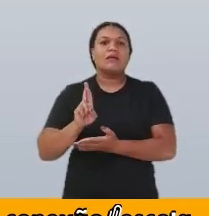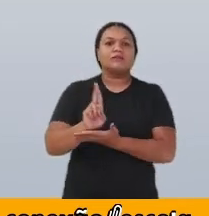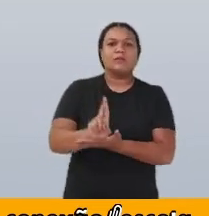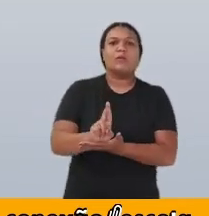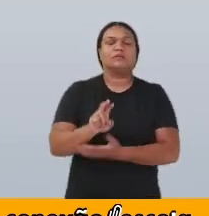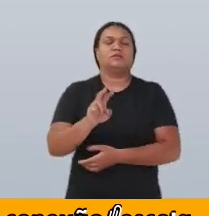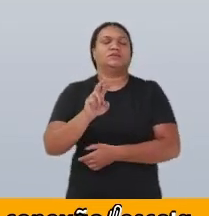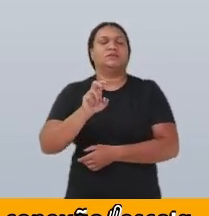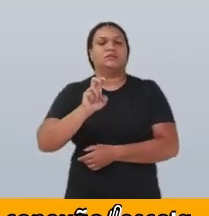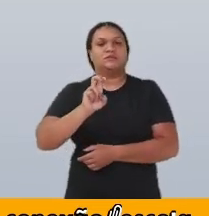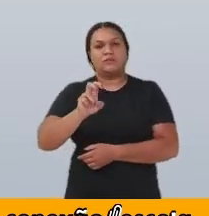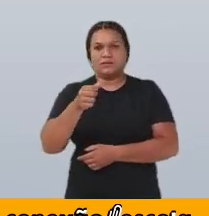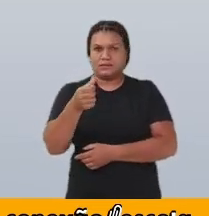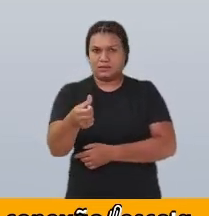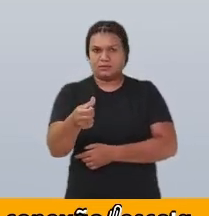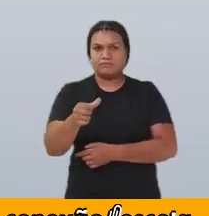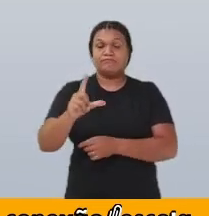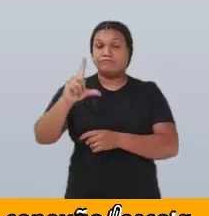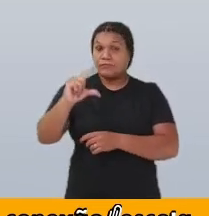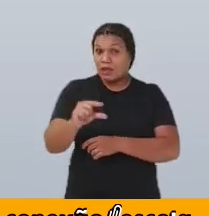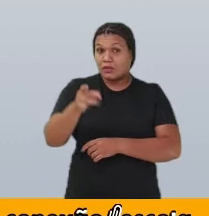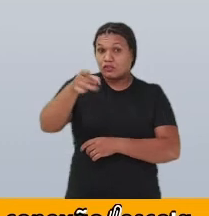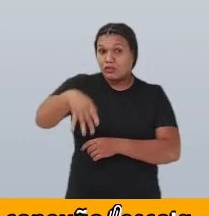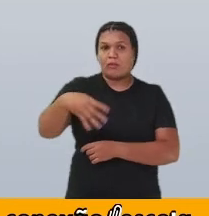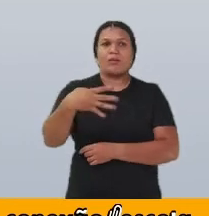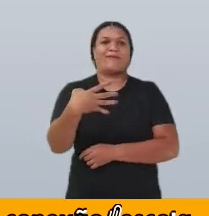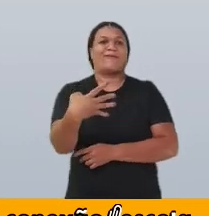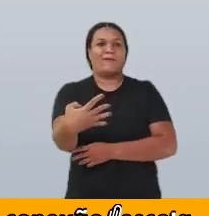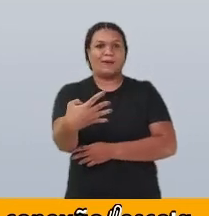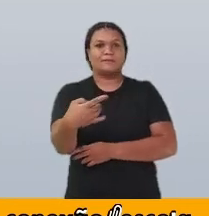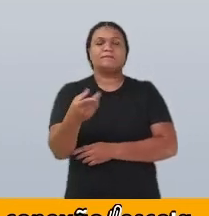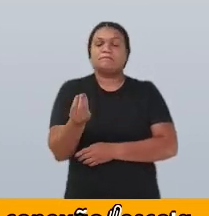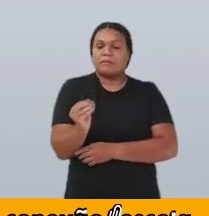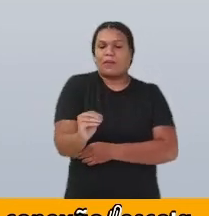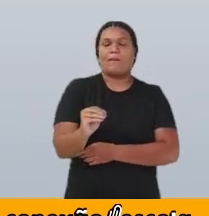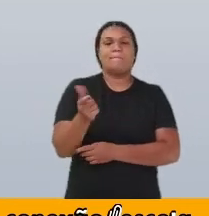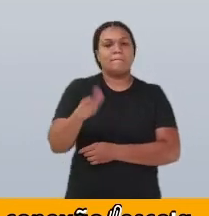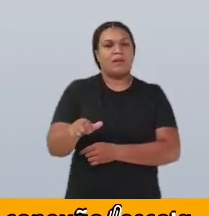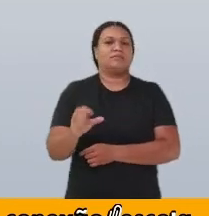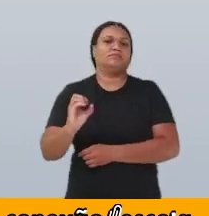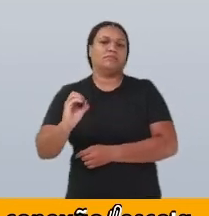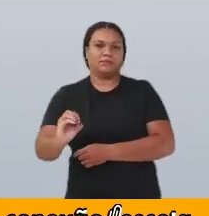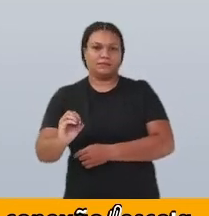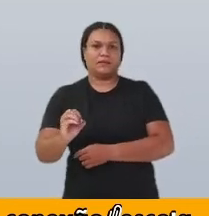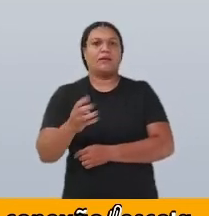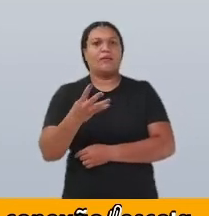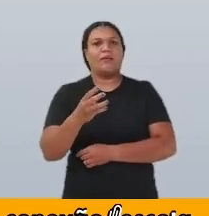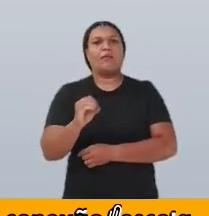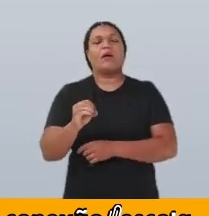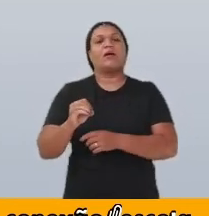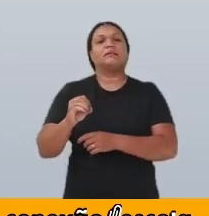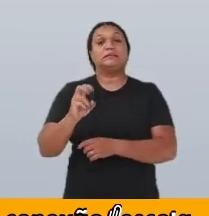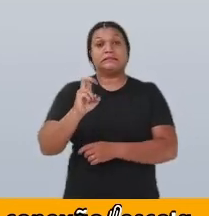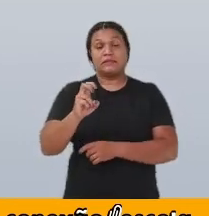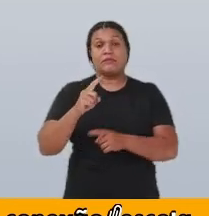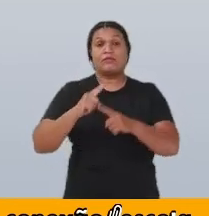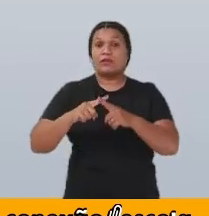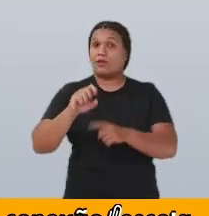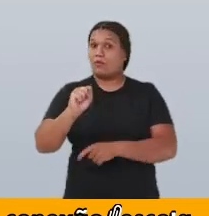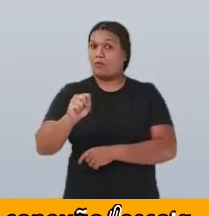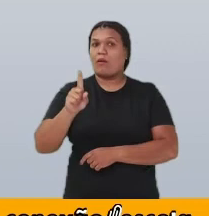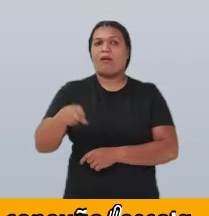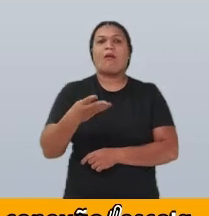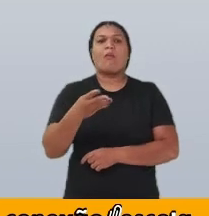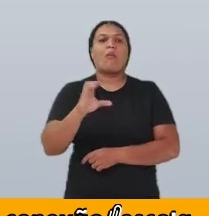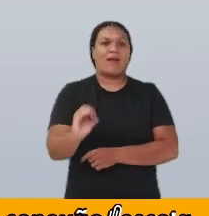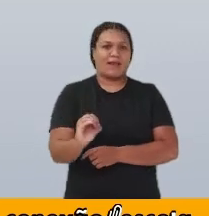56. Diminuindo, sobra 4. Acrescento outro zero, vai ficar 5 vezes 8, que é